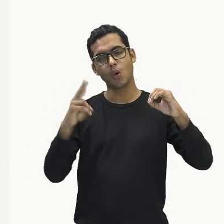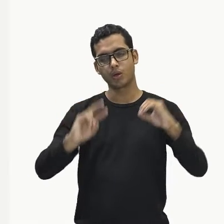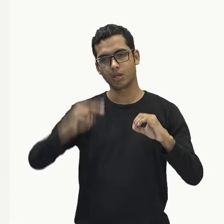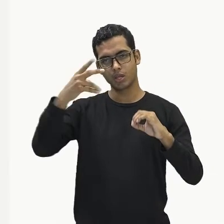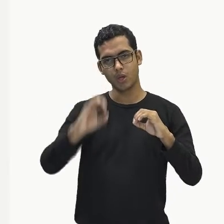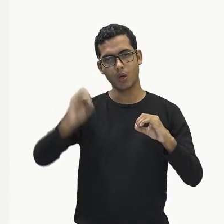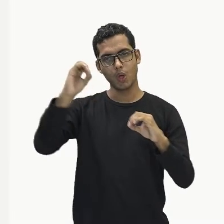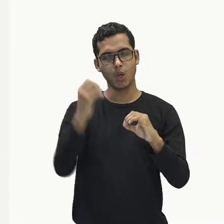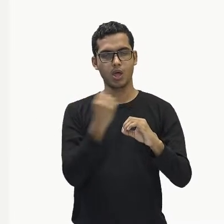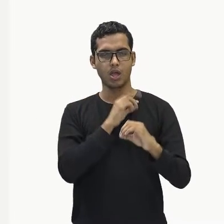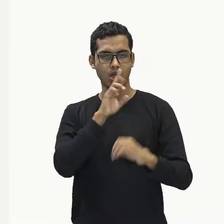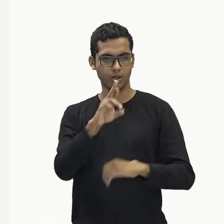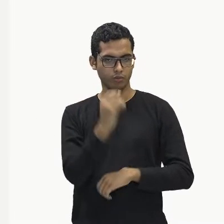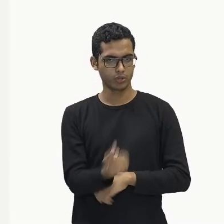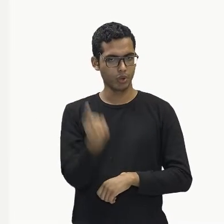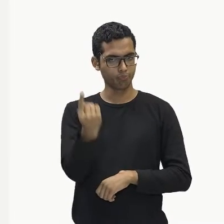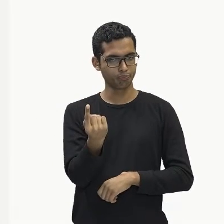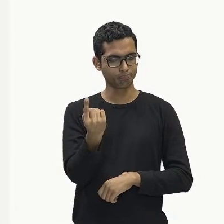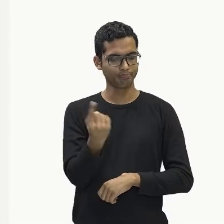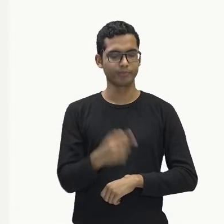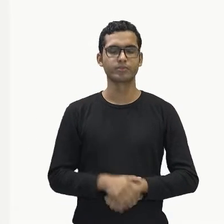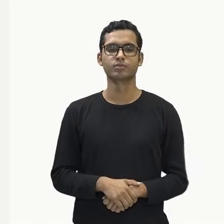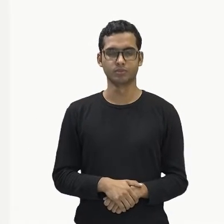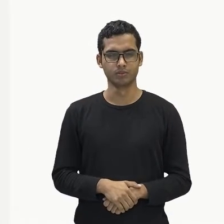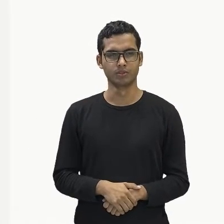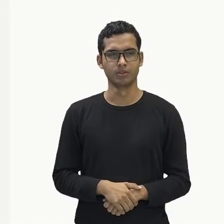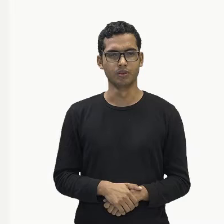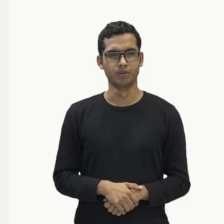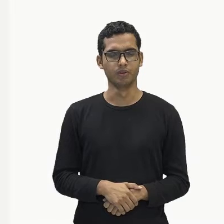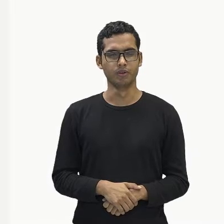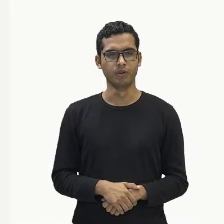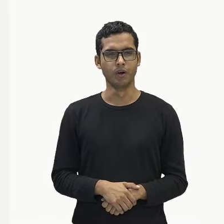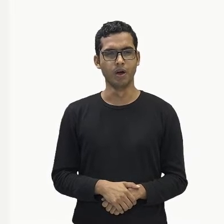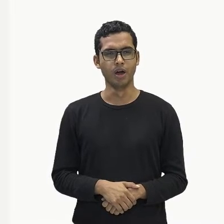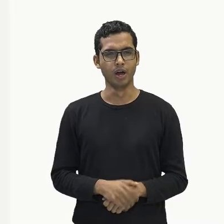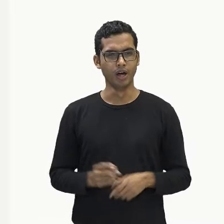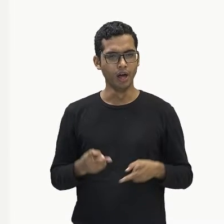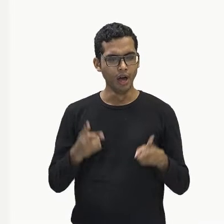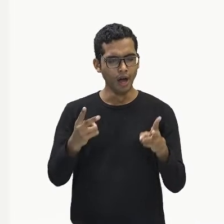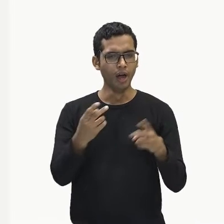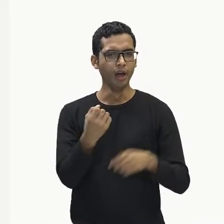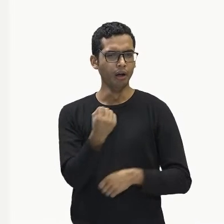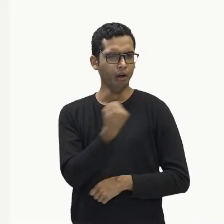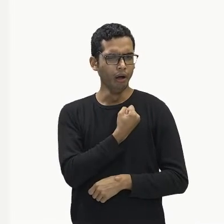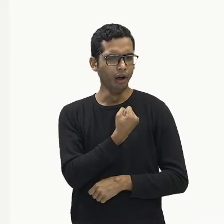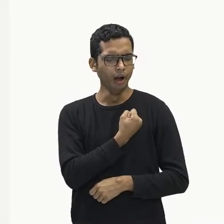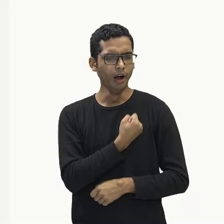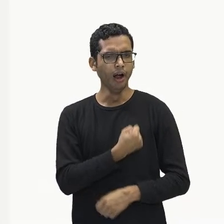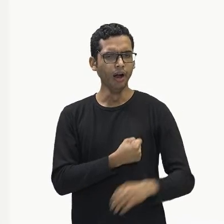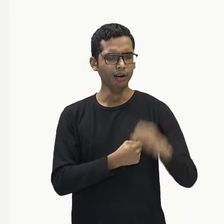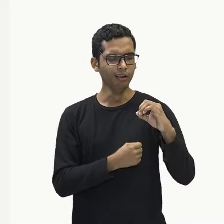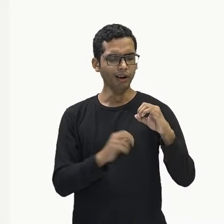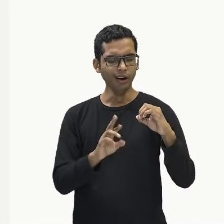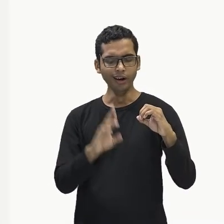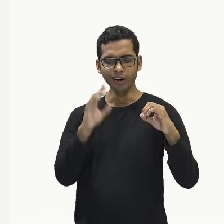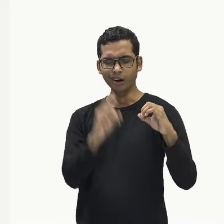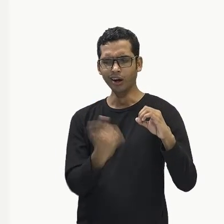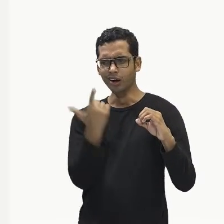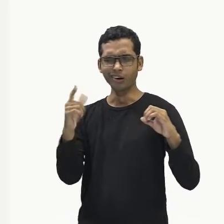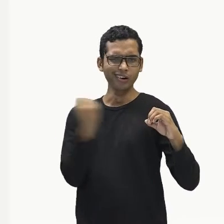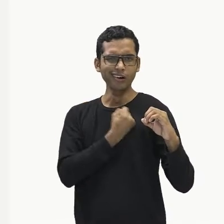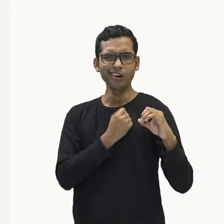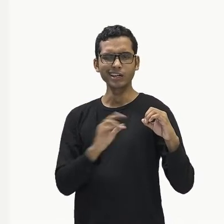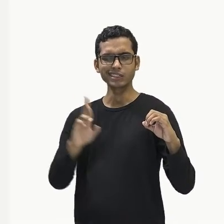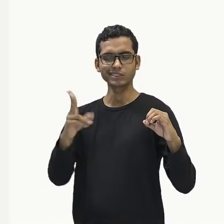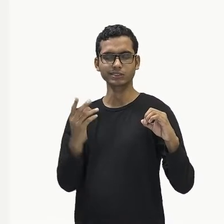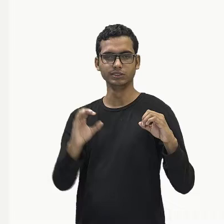igual a 1, ok? Então, vamos lá de novo. Ó, todo número diferente de zero